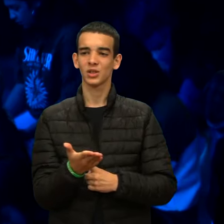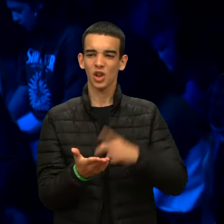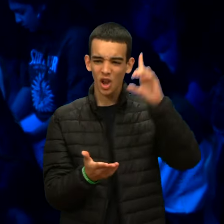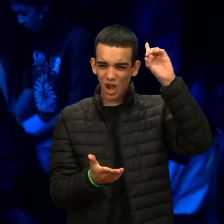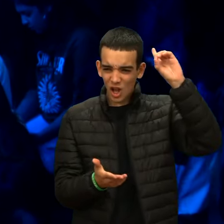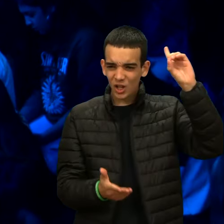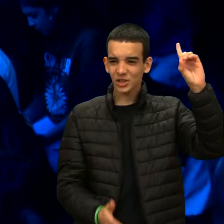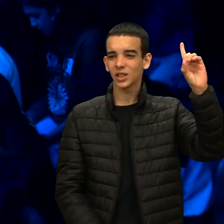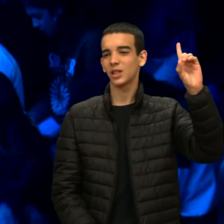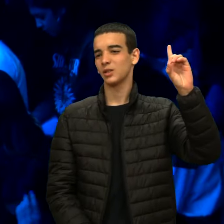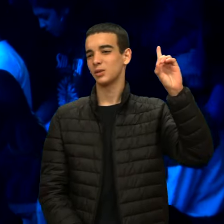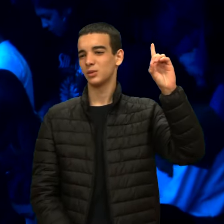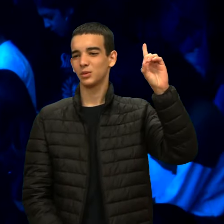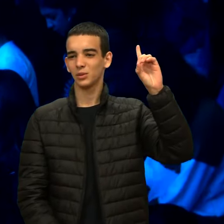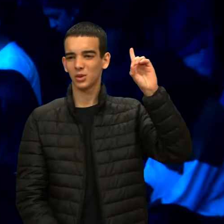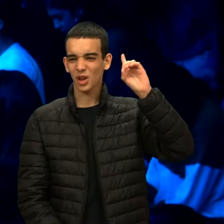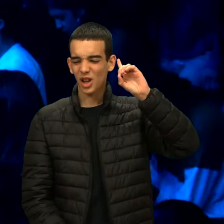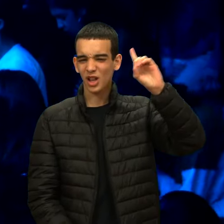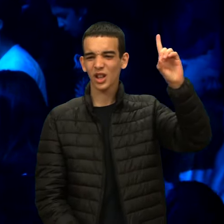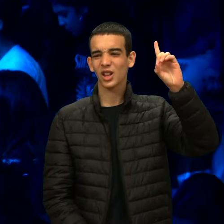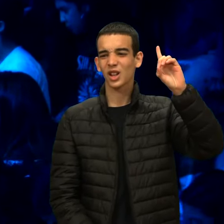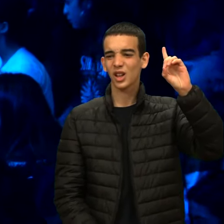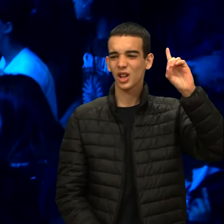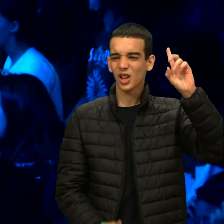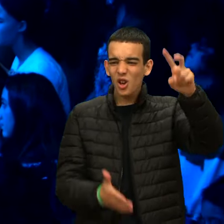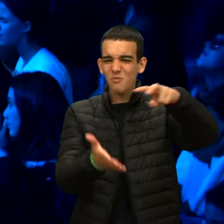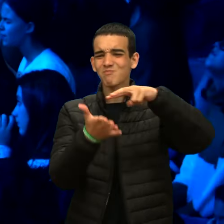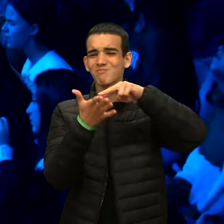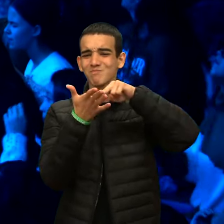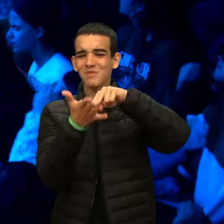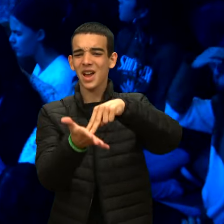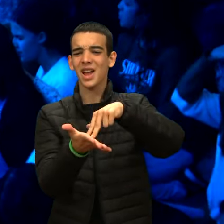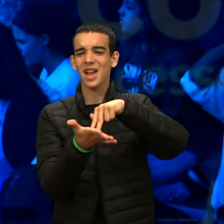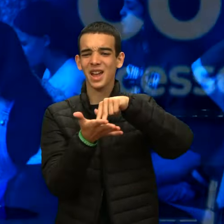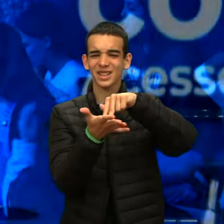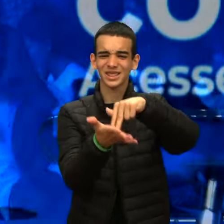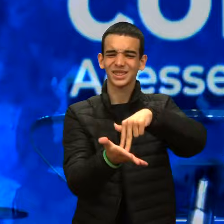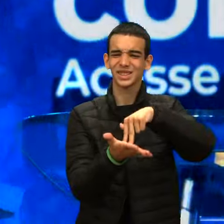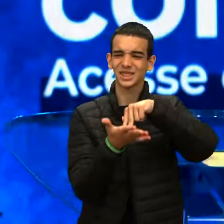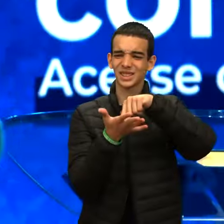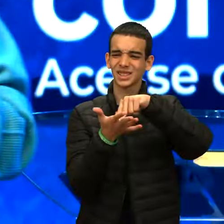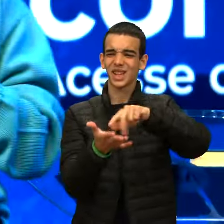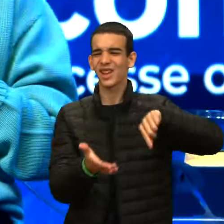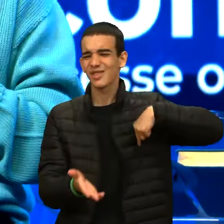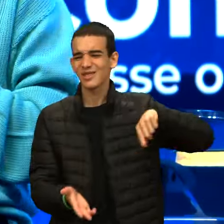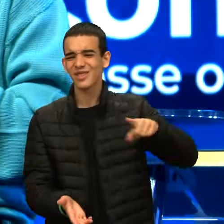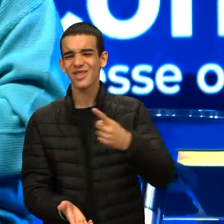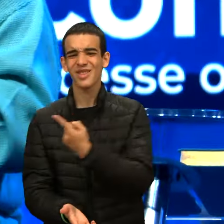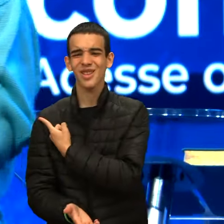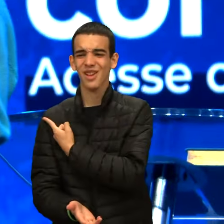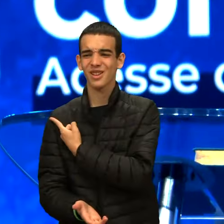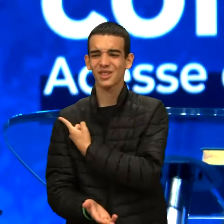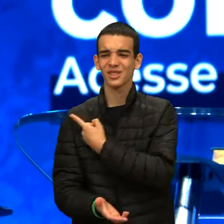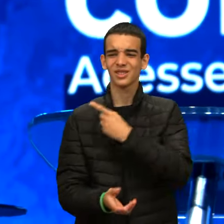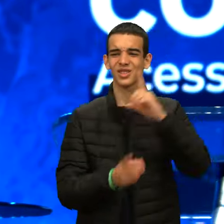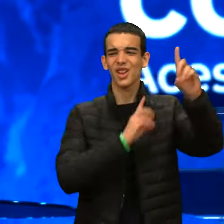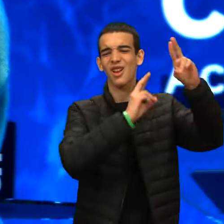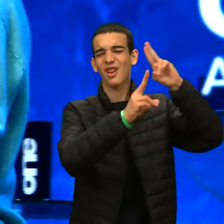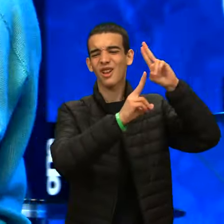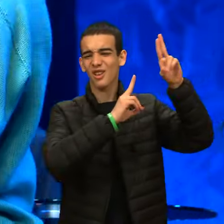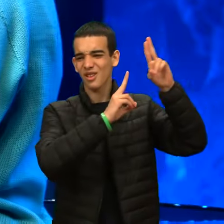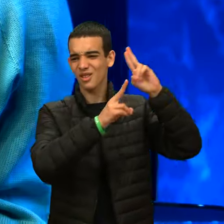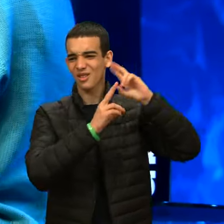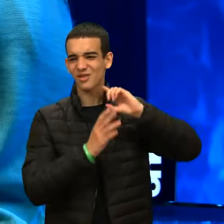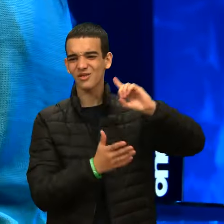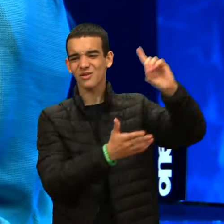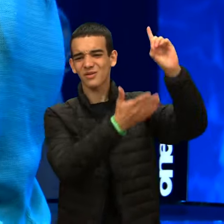geração que não se distrai, uma geração que se relaciona com o Senhor. Deus, uma geração que decide entregar